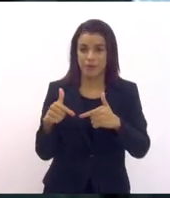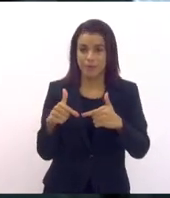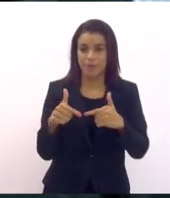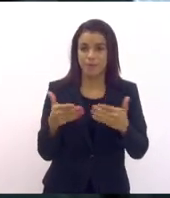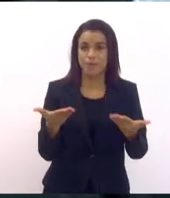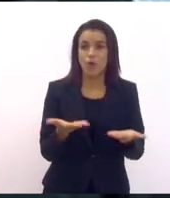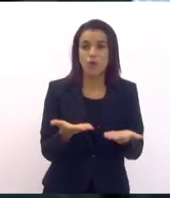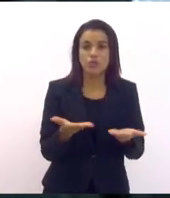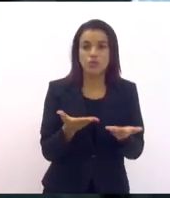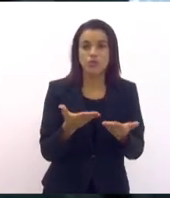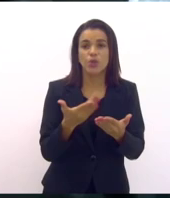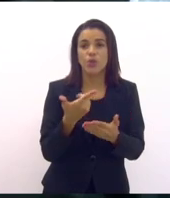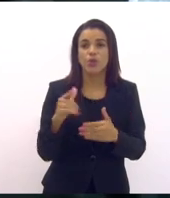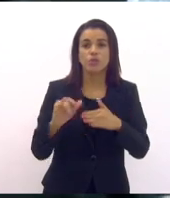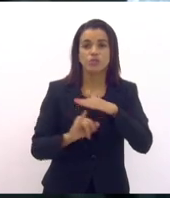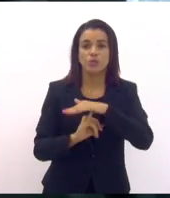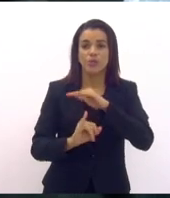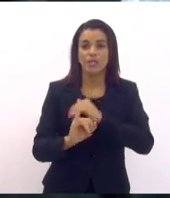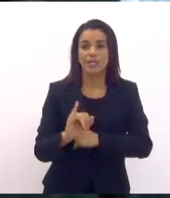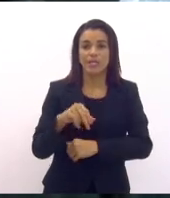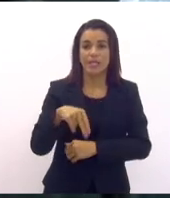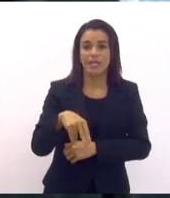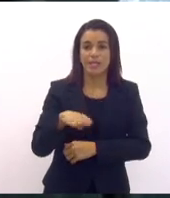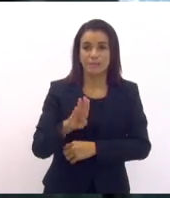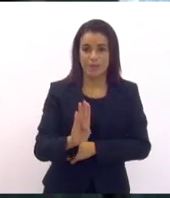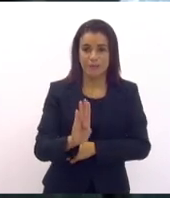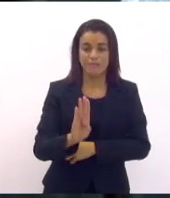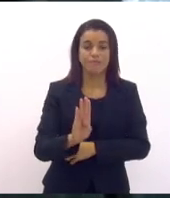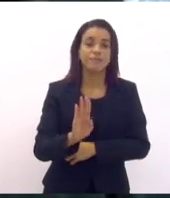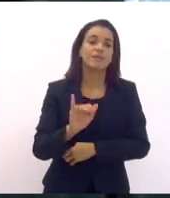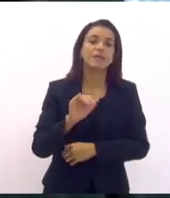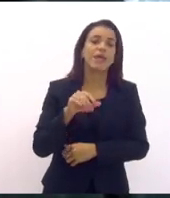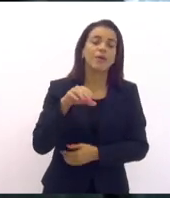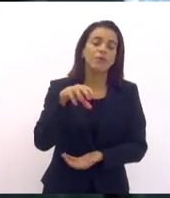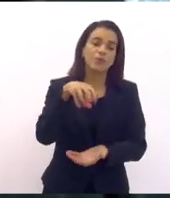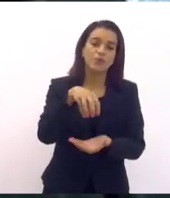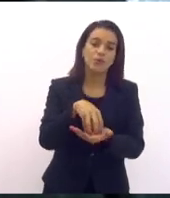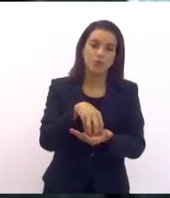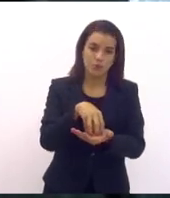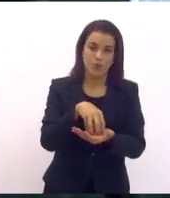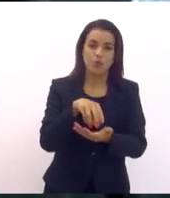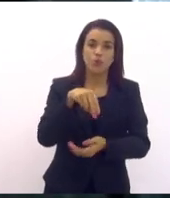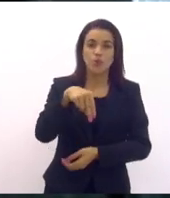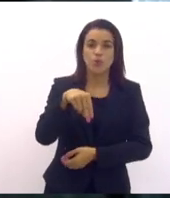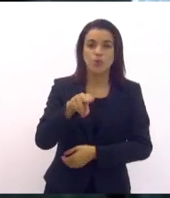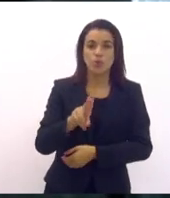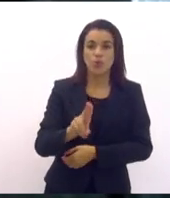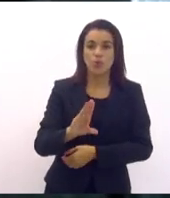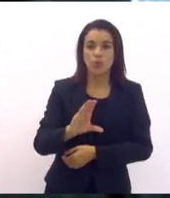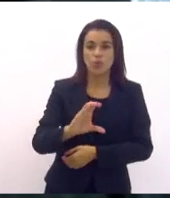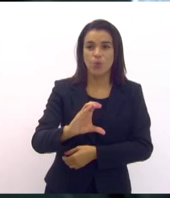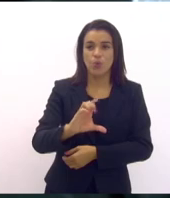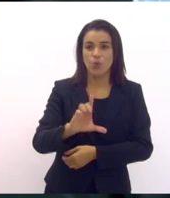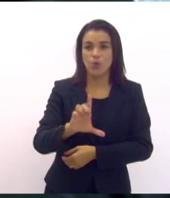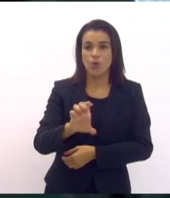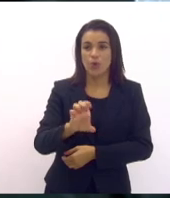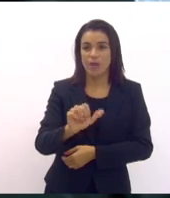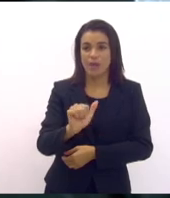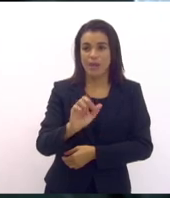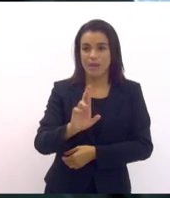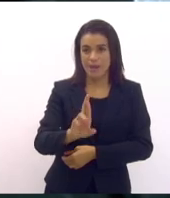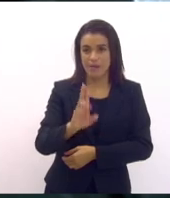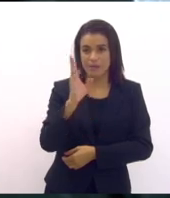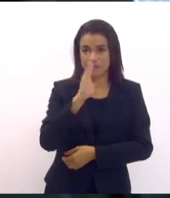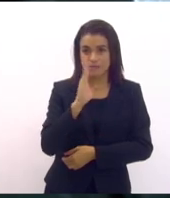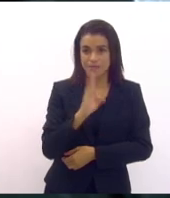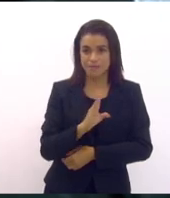INB estou na indústria nuclear do Brasil e nessa também Luzia eu quero atuar da mesma forma